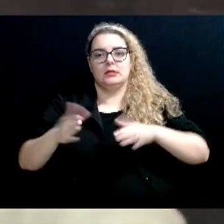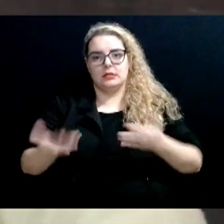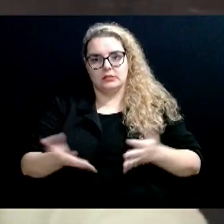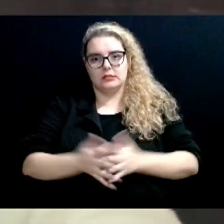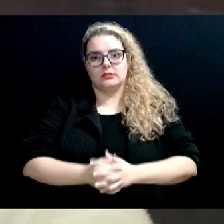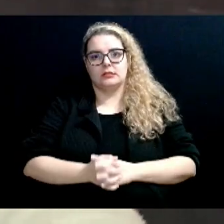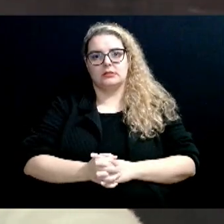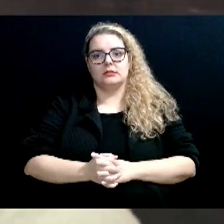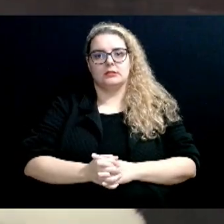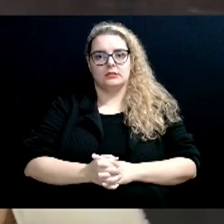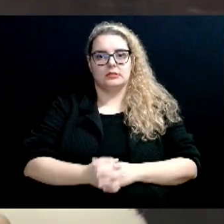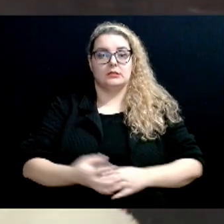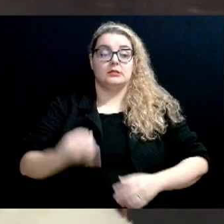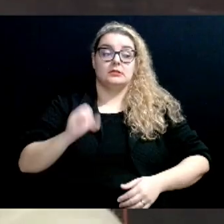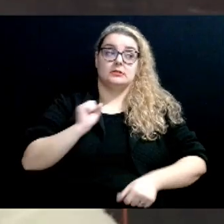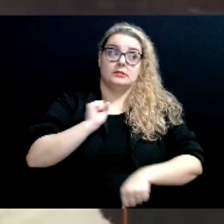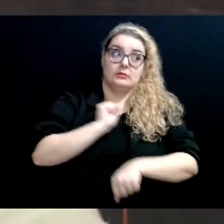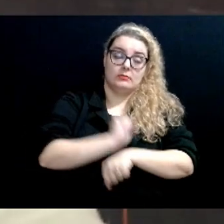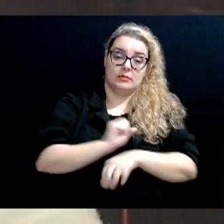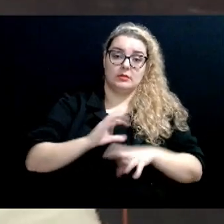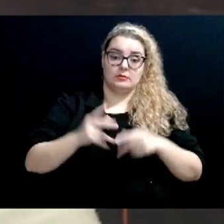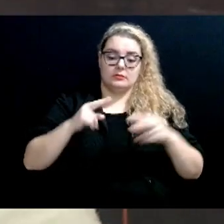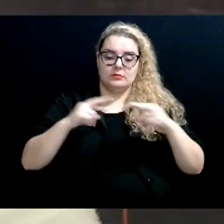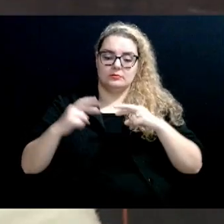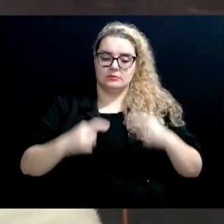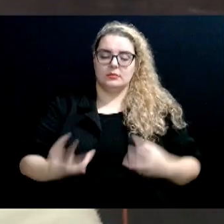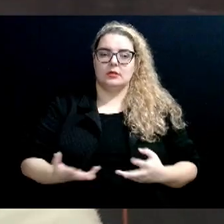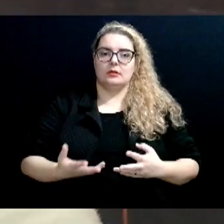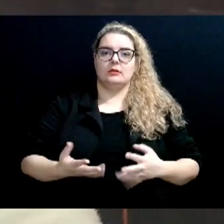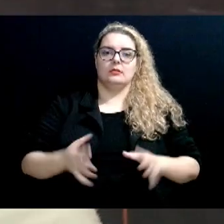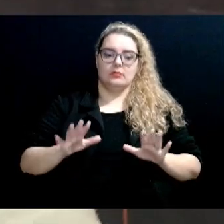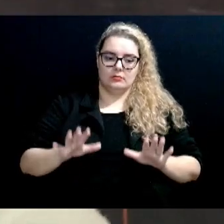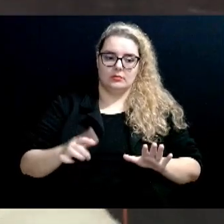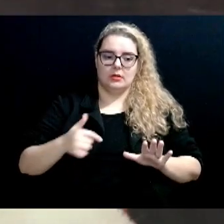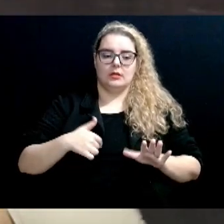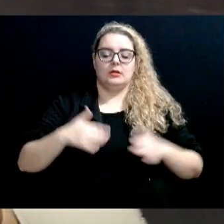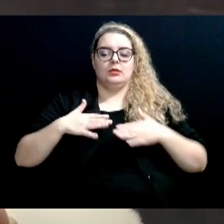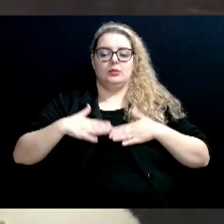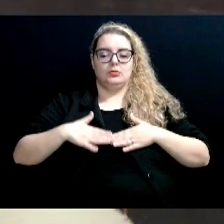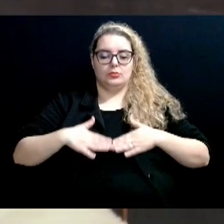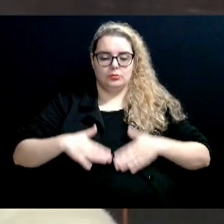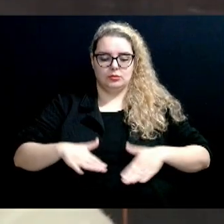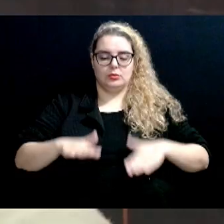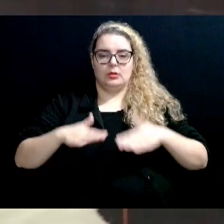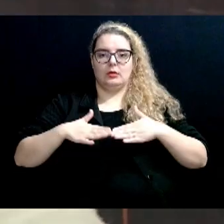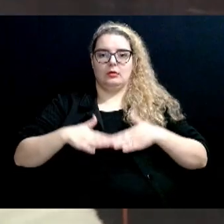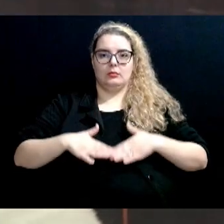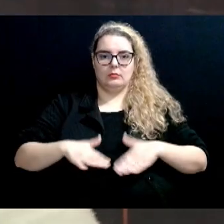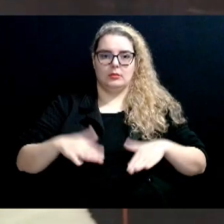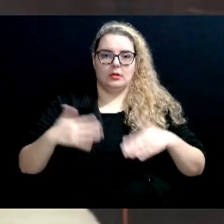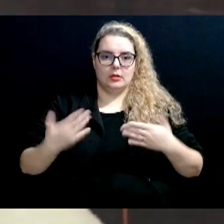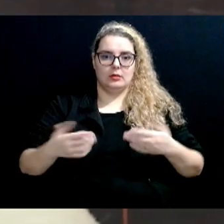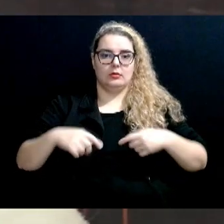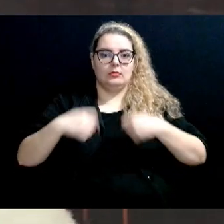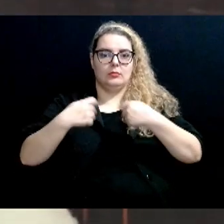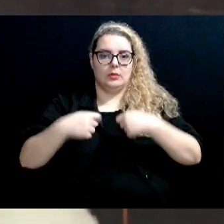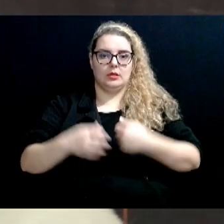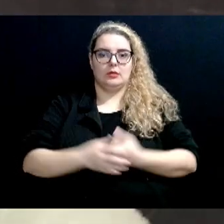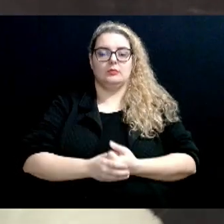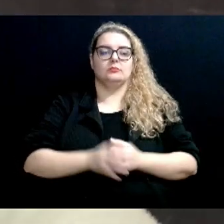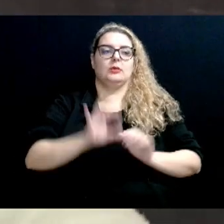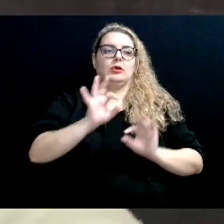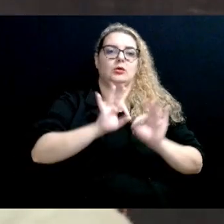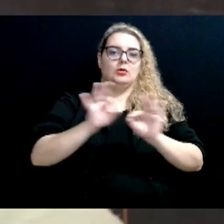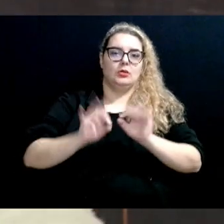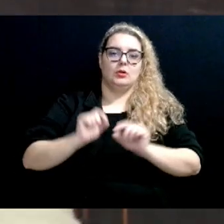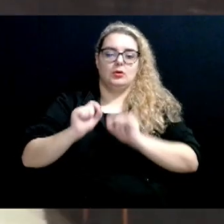não para tudo, olha e fala, não, eu vou me acalmar, né, eu preciso organizar o que eu já fiz,